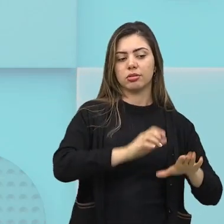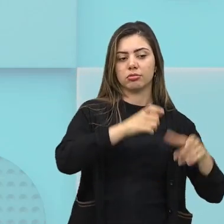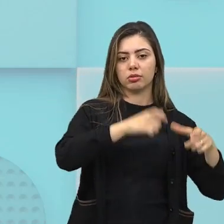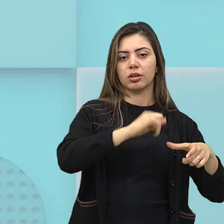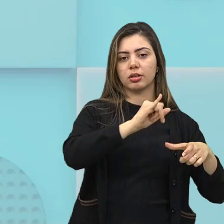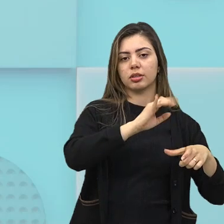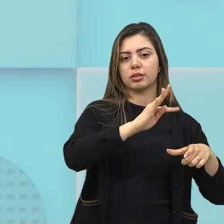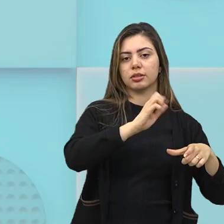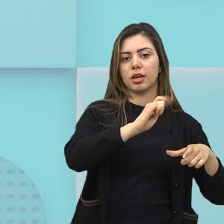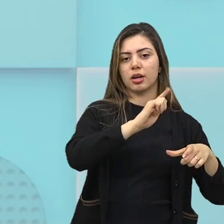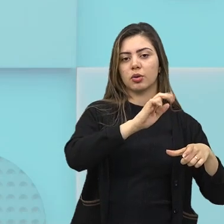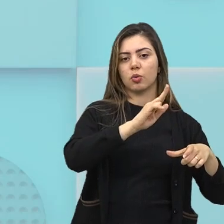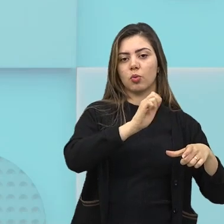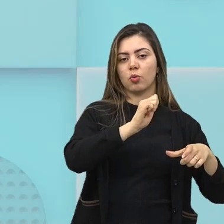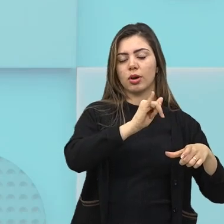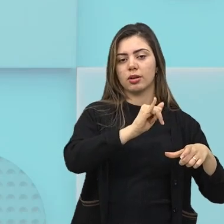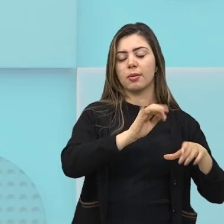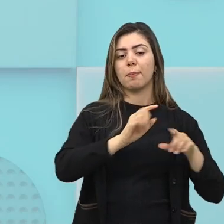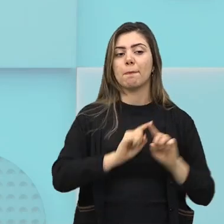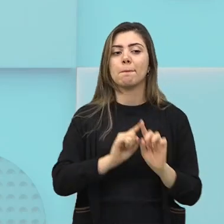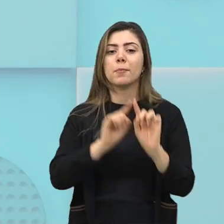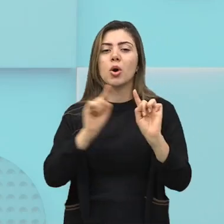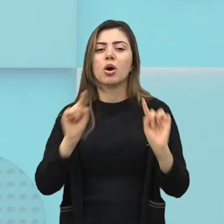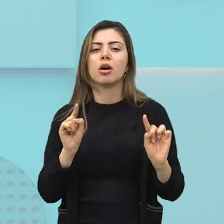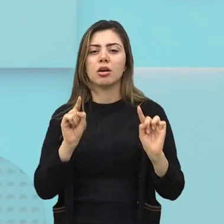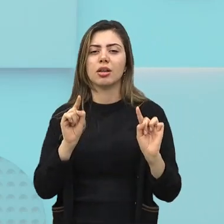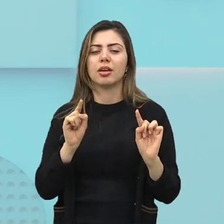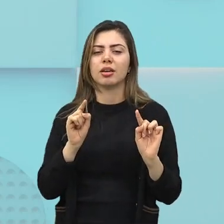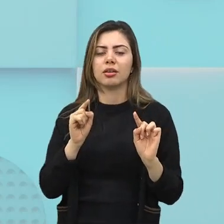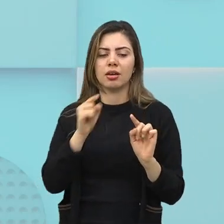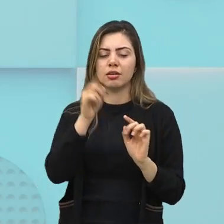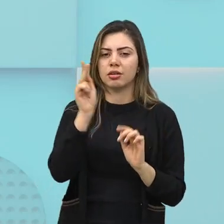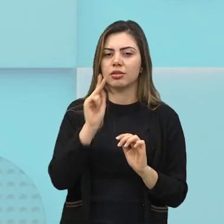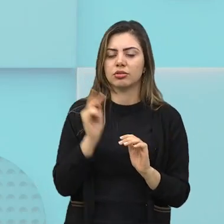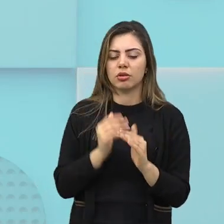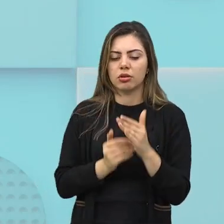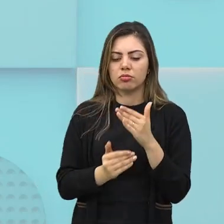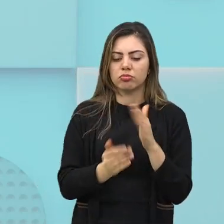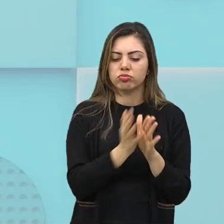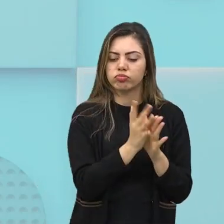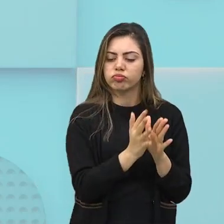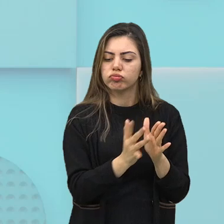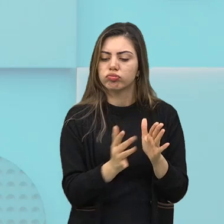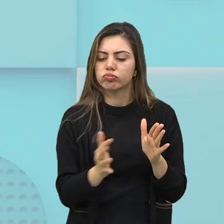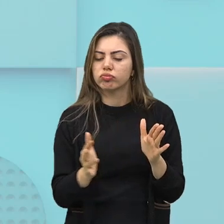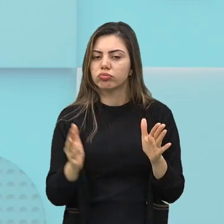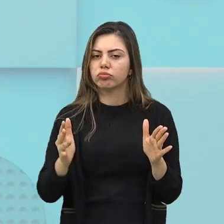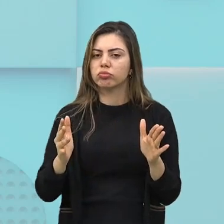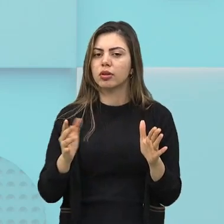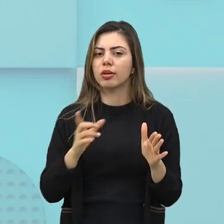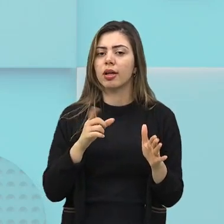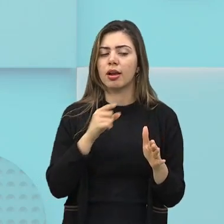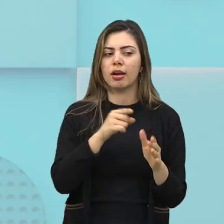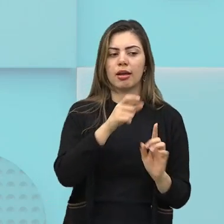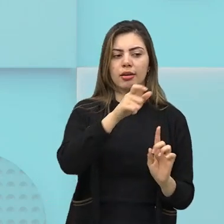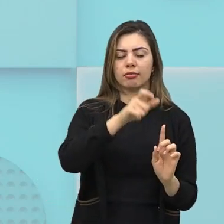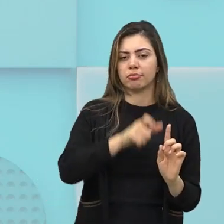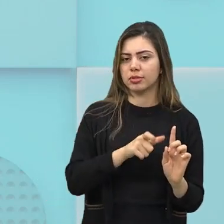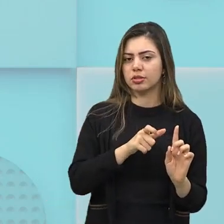Mas, rapidamente, o que nós vamos perceber? Ele se transforma, essa nobreza vai